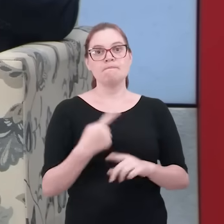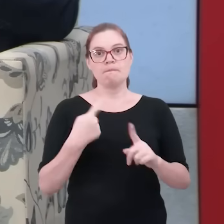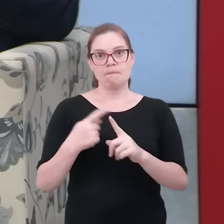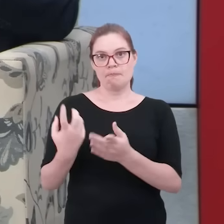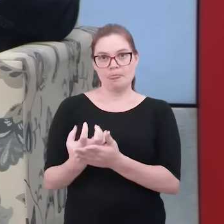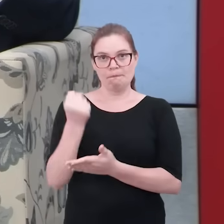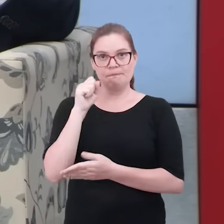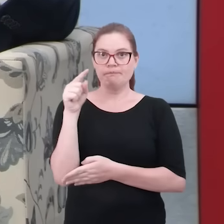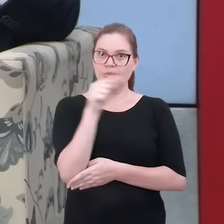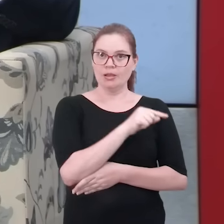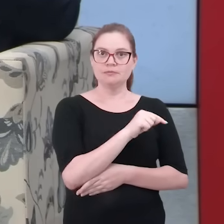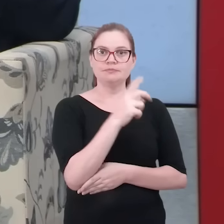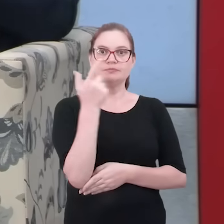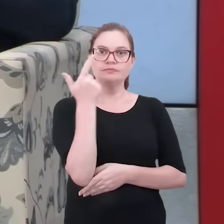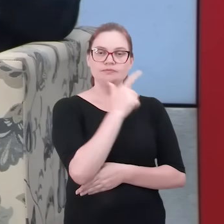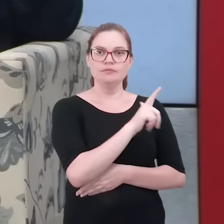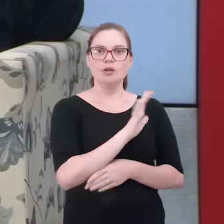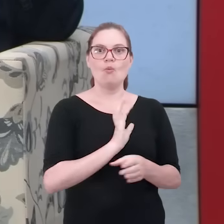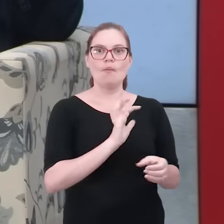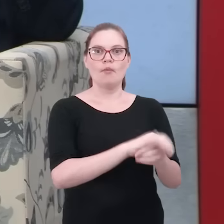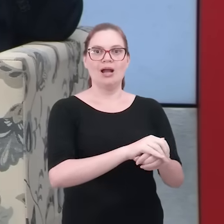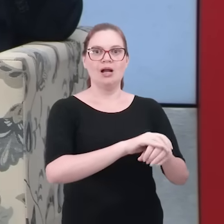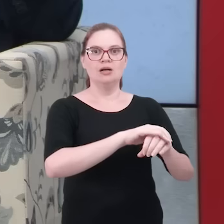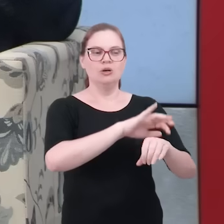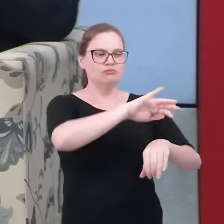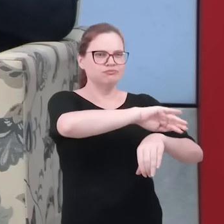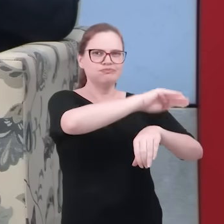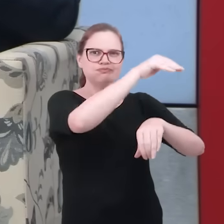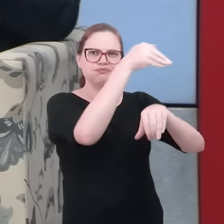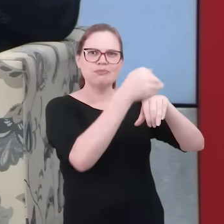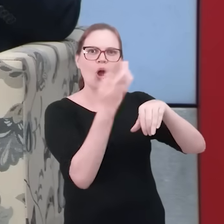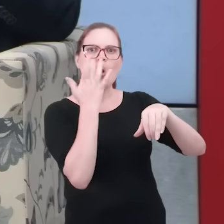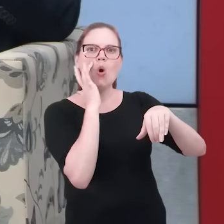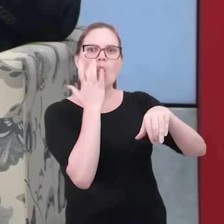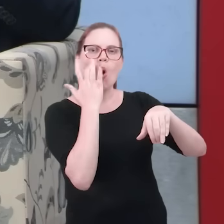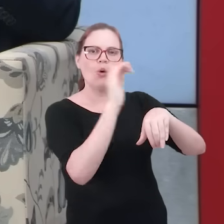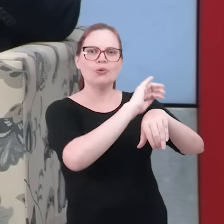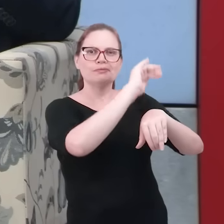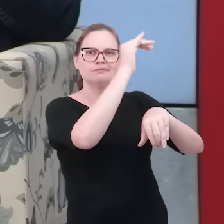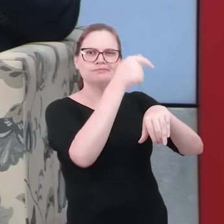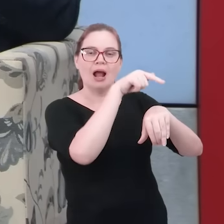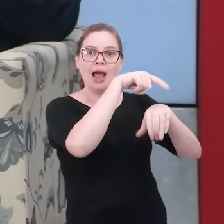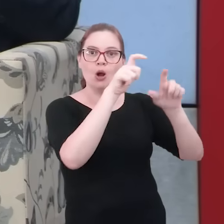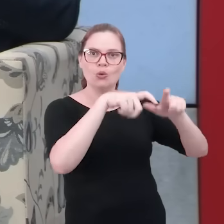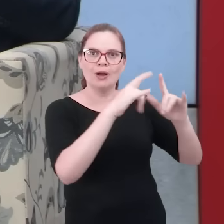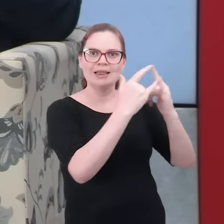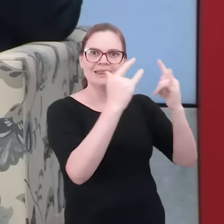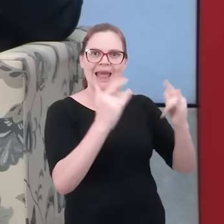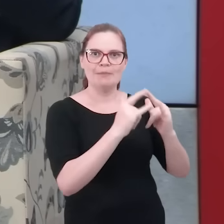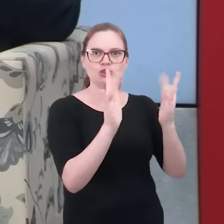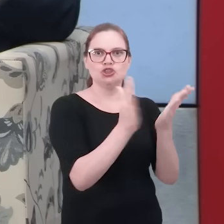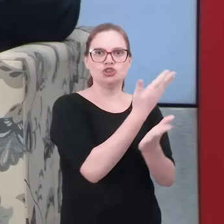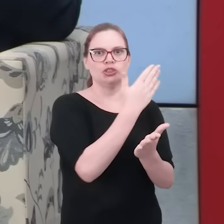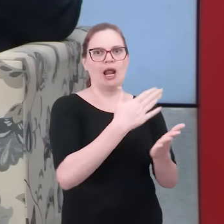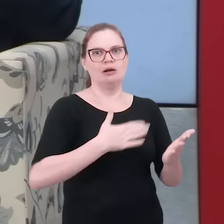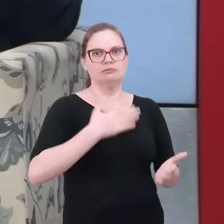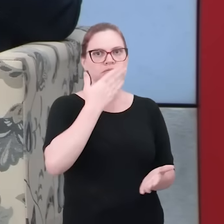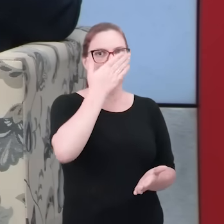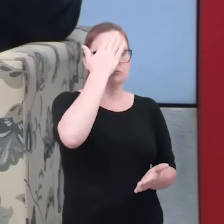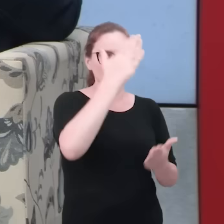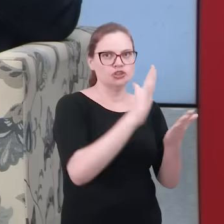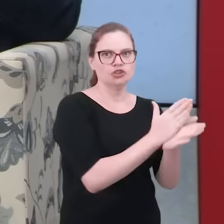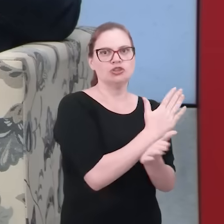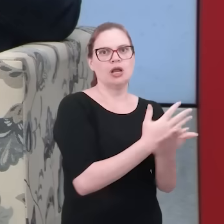ter acesso à terra, construir o templo e voltar ao Velho Testamento por mais 7 anos. Agora começamos a falar mais alguma